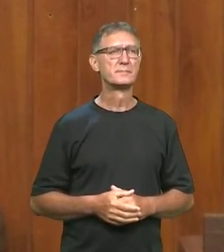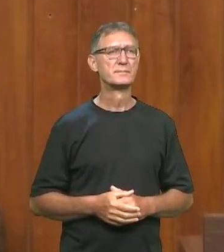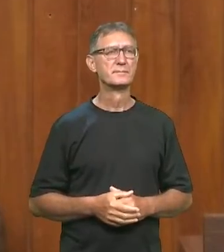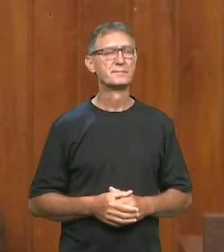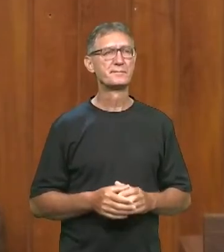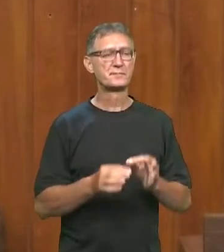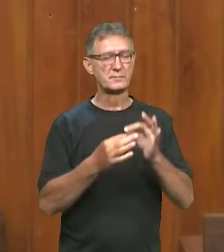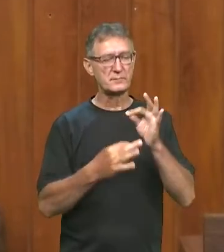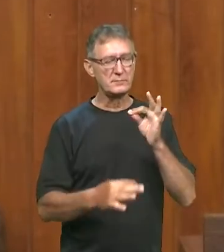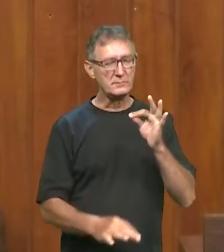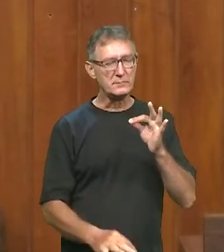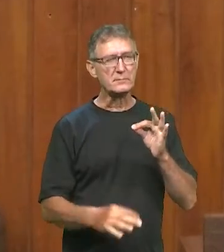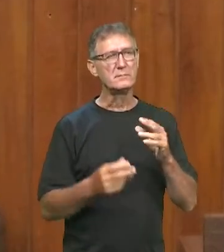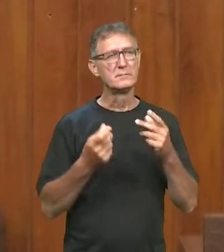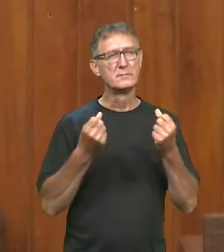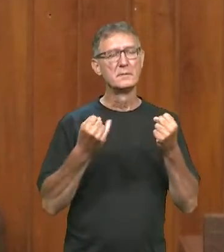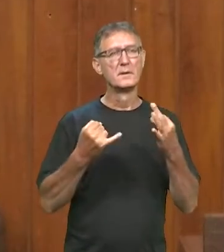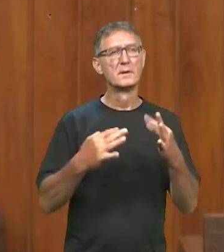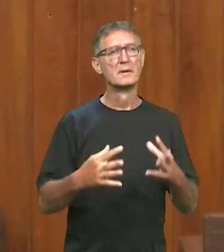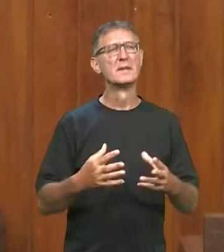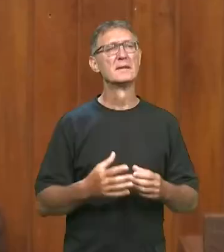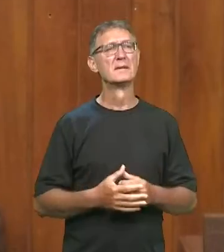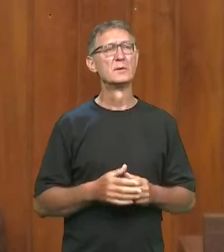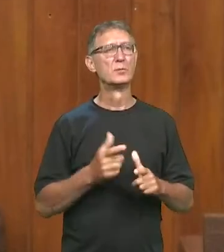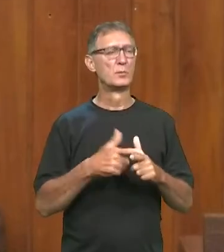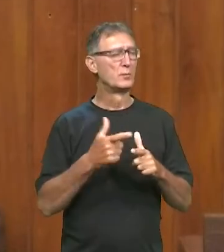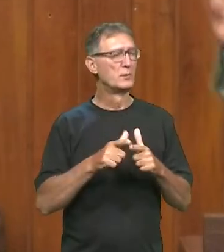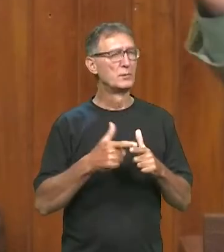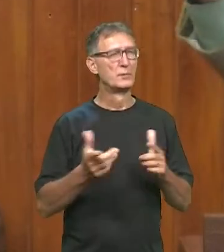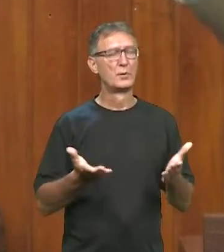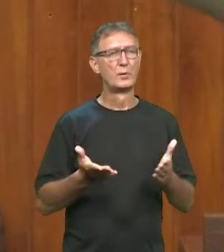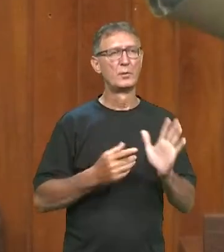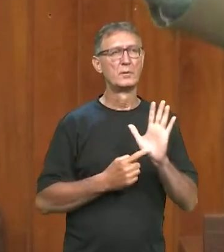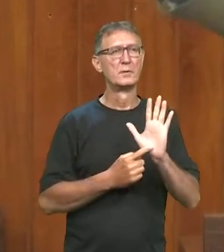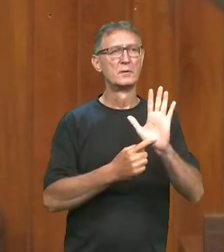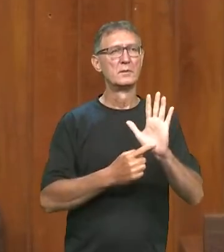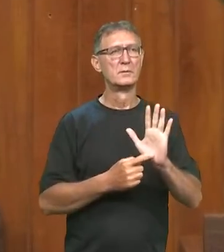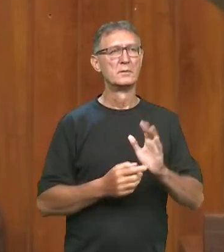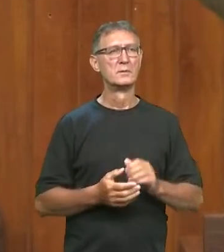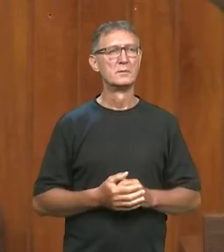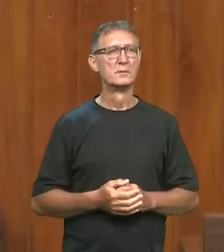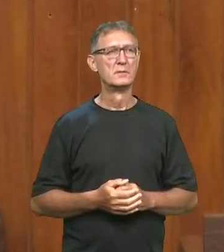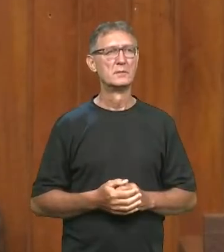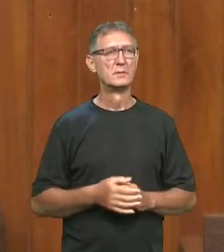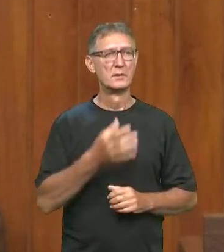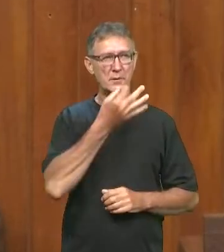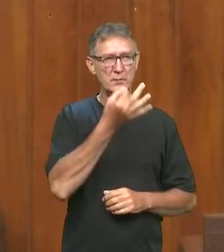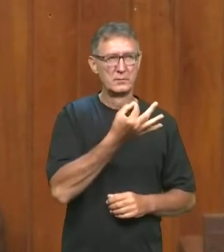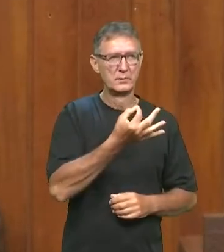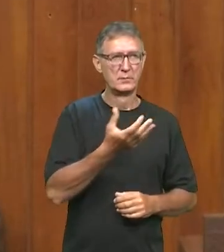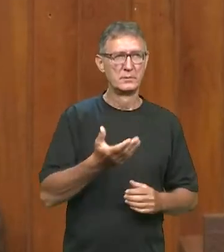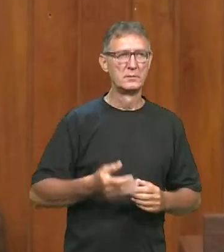a minha fala na questão dos problemas que eu queria trazer, eu gostaria de fazer uma sugestão para Vossa Excelência.